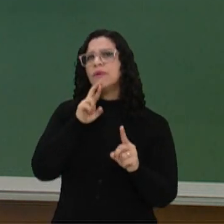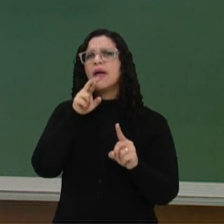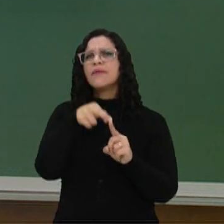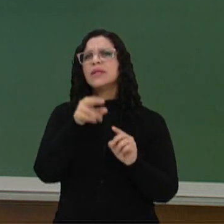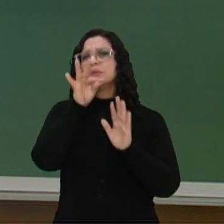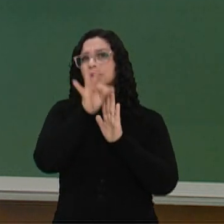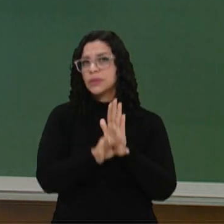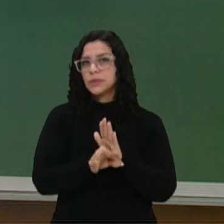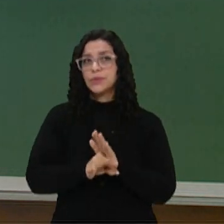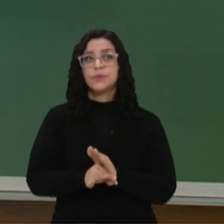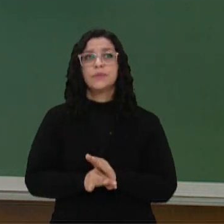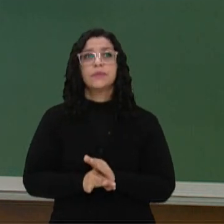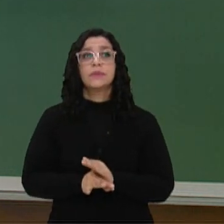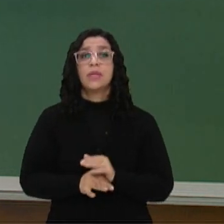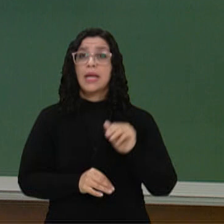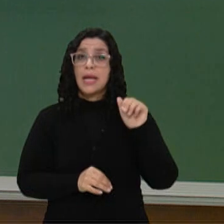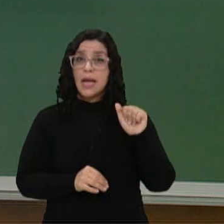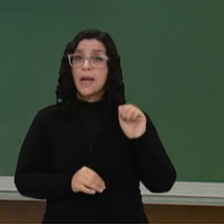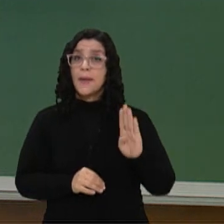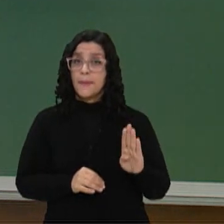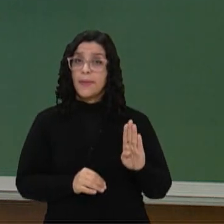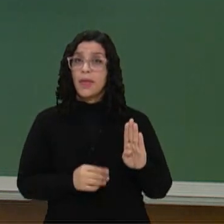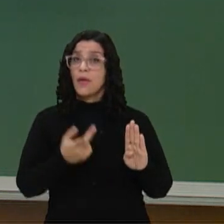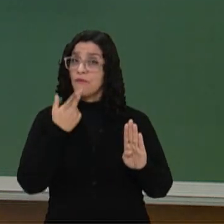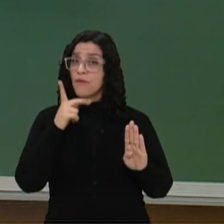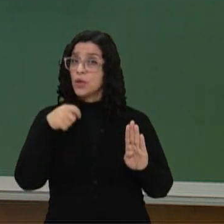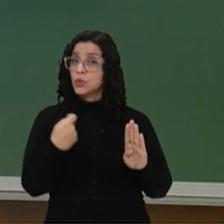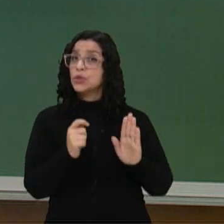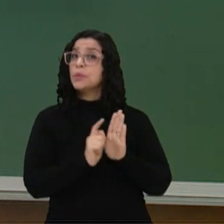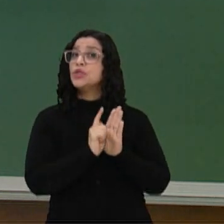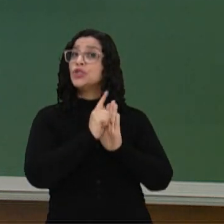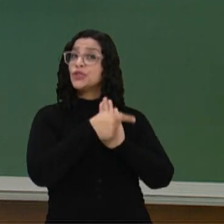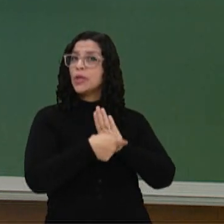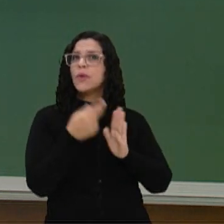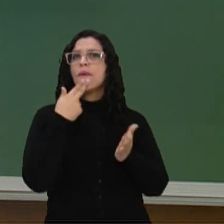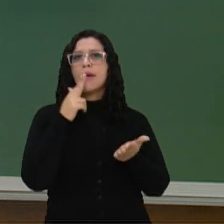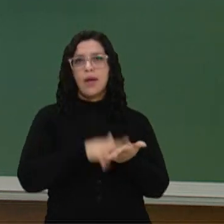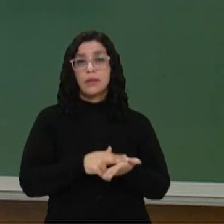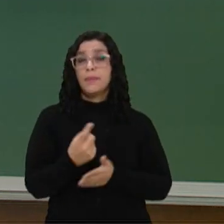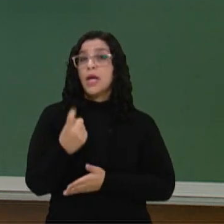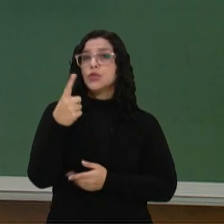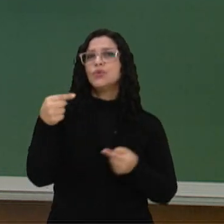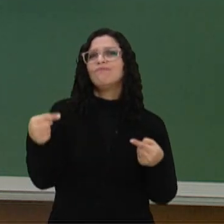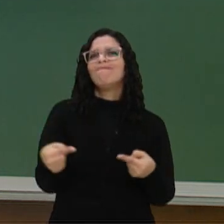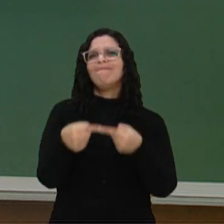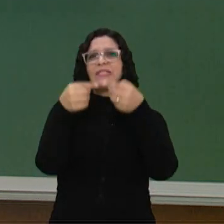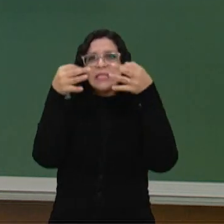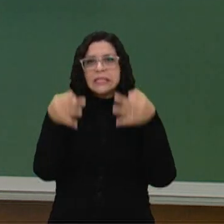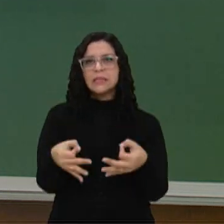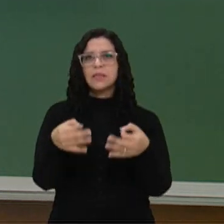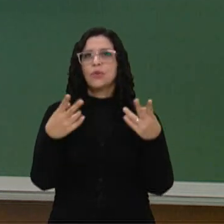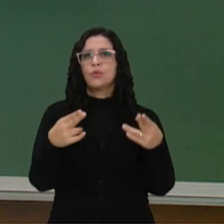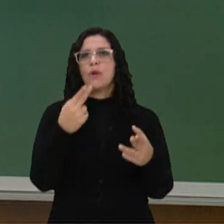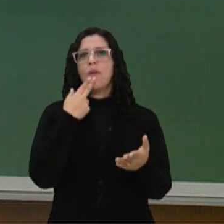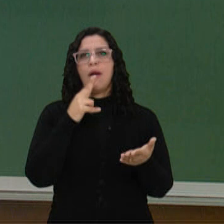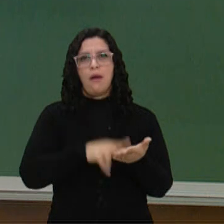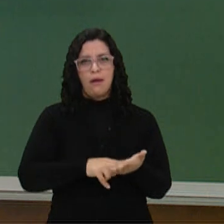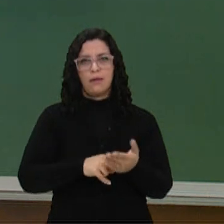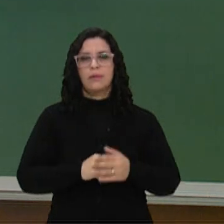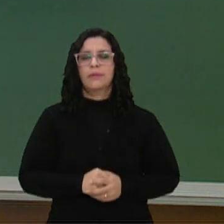ao texto? Os dois estão relacionados ao gênero carta aberta, mas apenas um está ligado à nossa carta